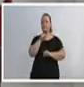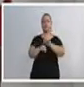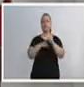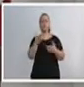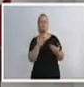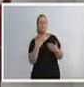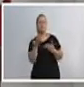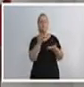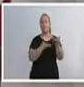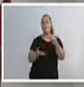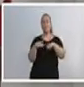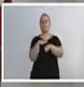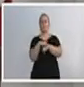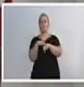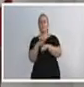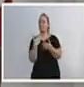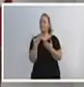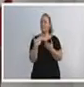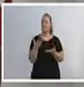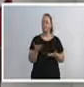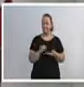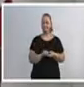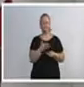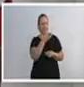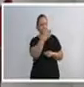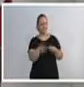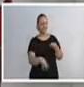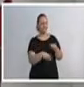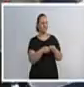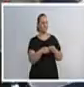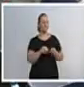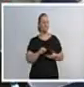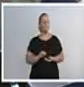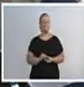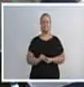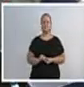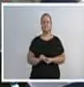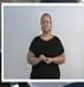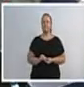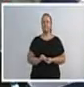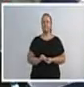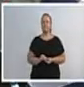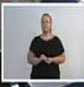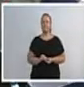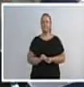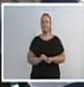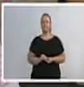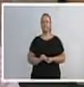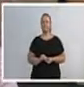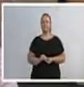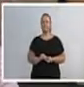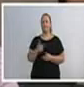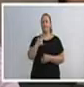conectar, de buscar conversar. Vereador, uma parte concedida. Com a palavra em a parte, vereador Gilson. Vereador, já posso me considerar